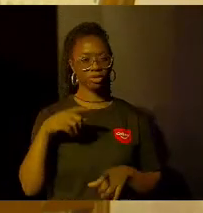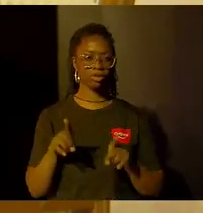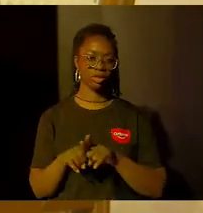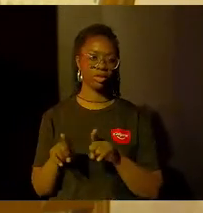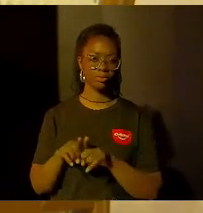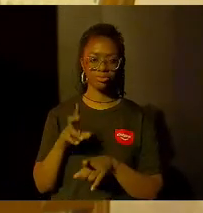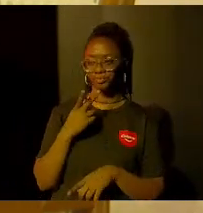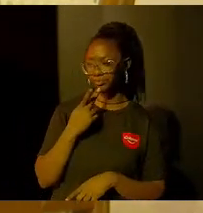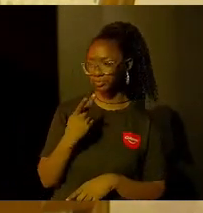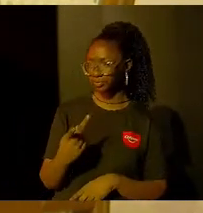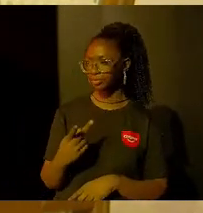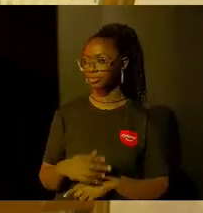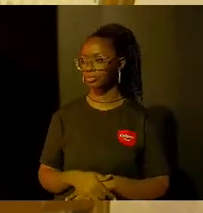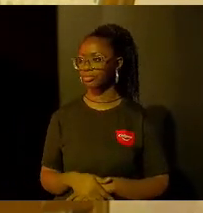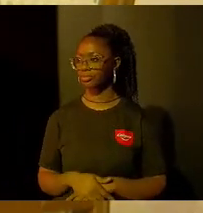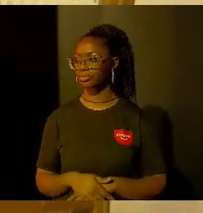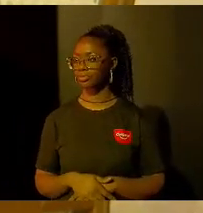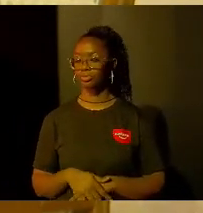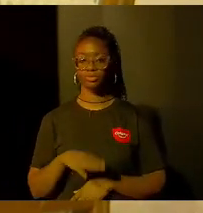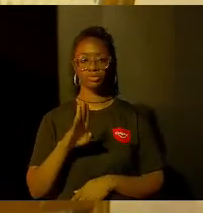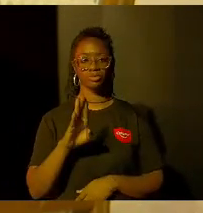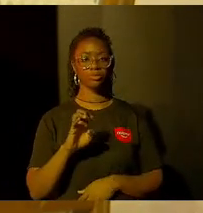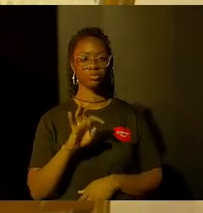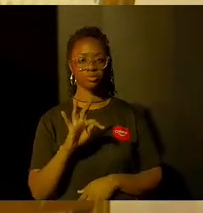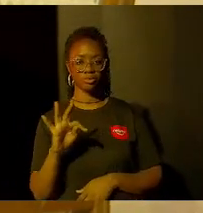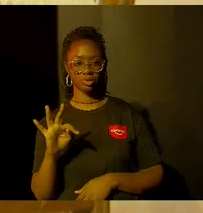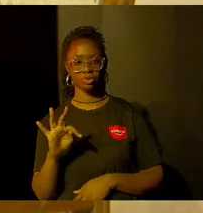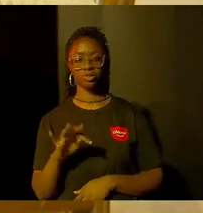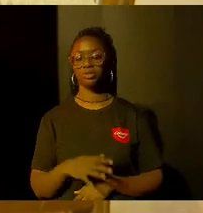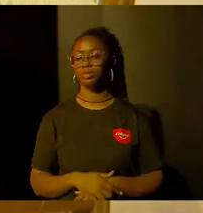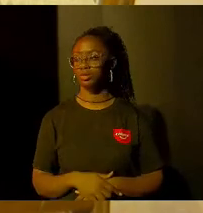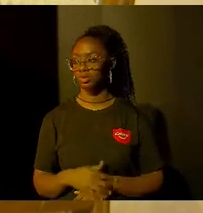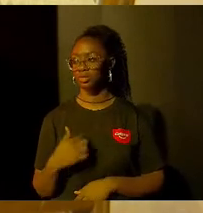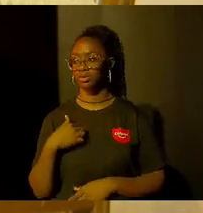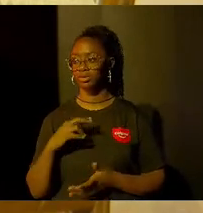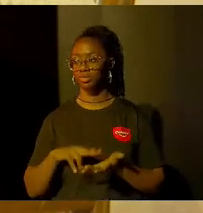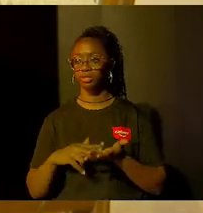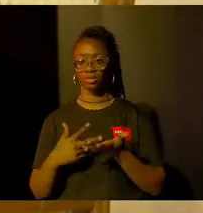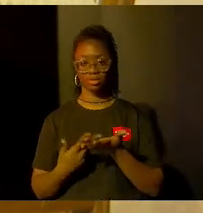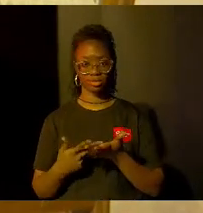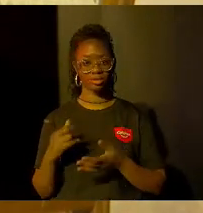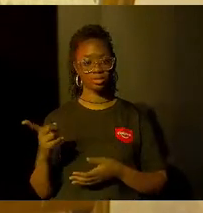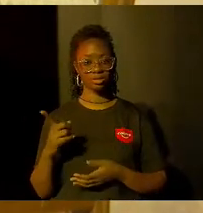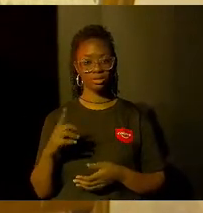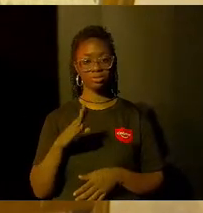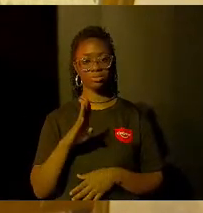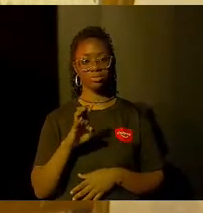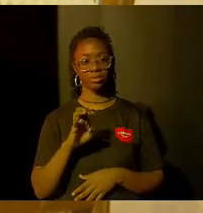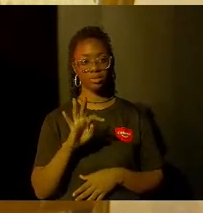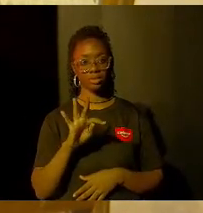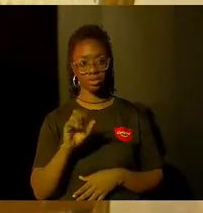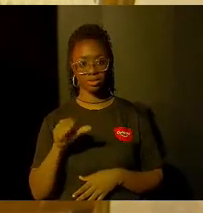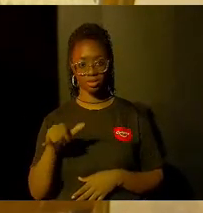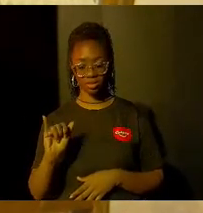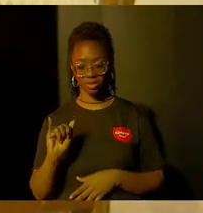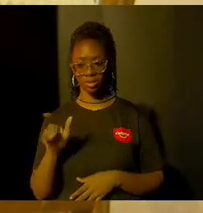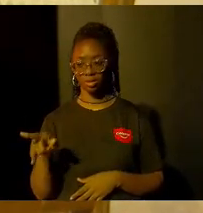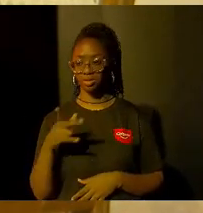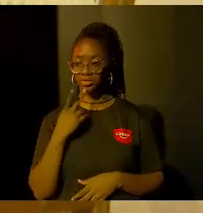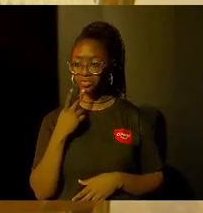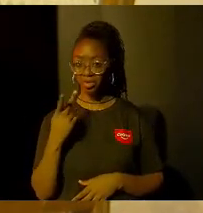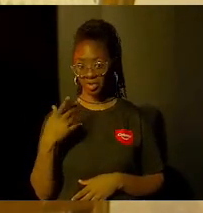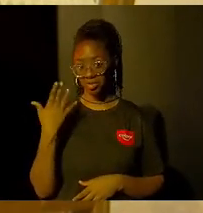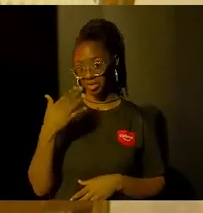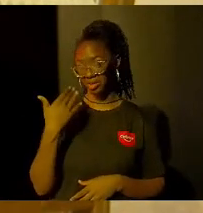referência Smith eu fiquei profundamente emocionada porque eu sou tradutora de uma biografia da best quando você cantou Darwin out